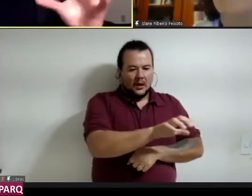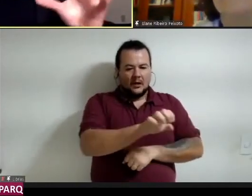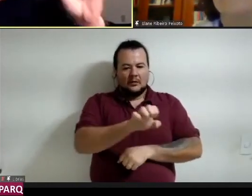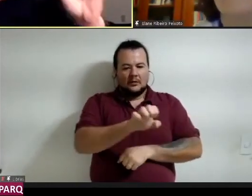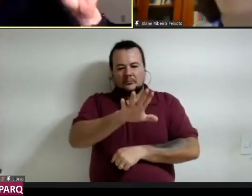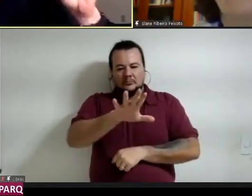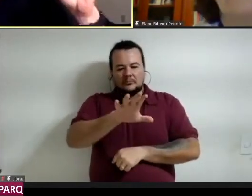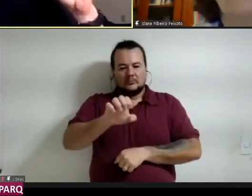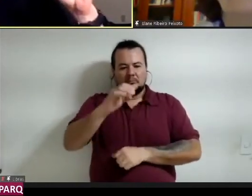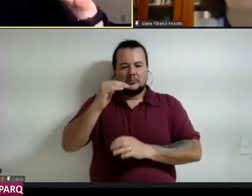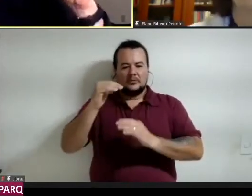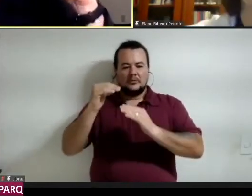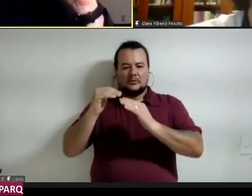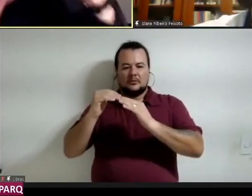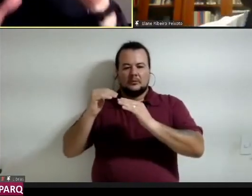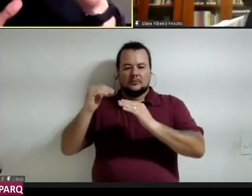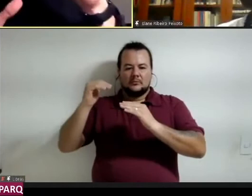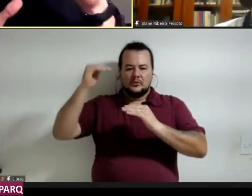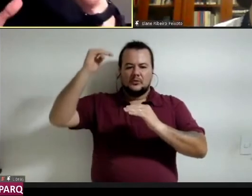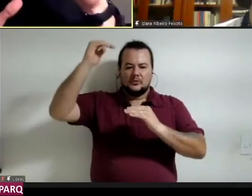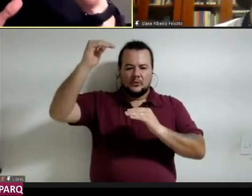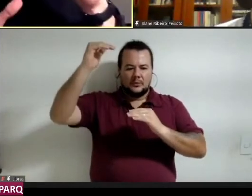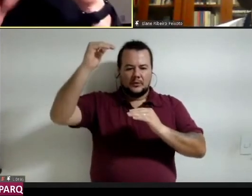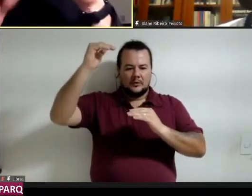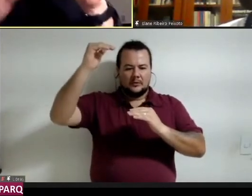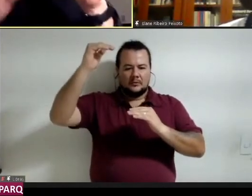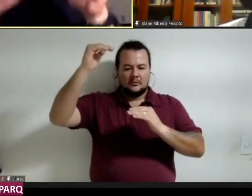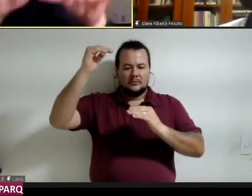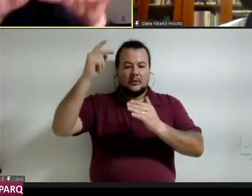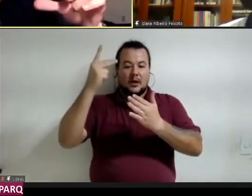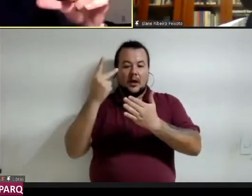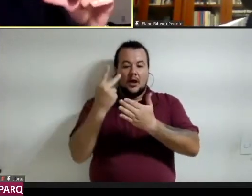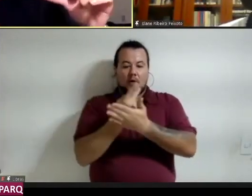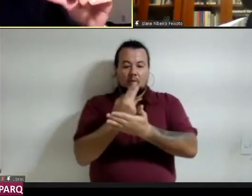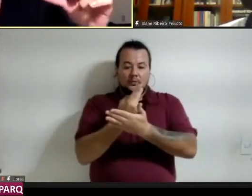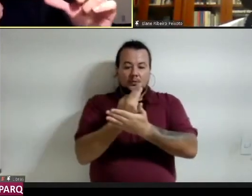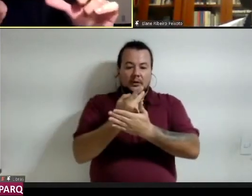soberania, ela acontece em cima de uma área